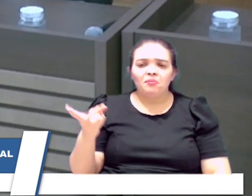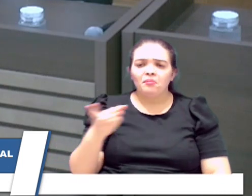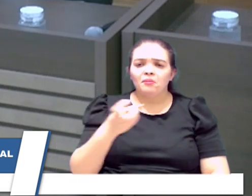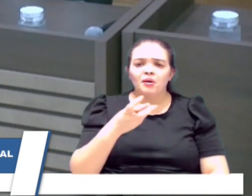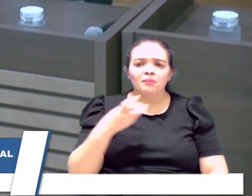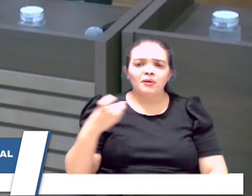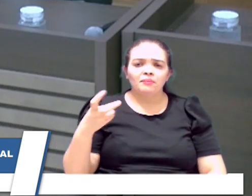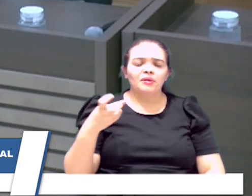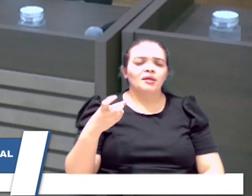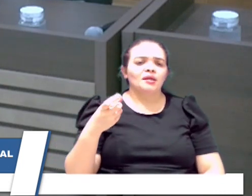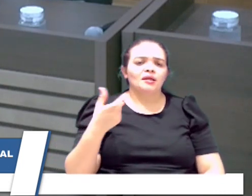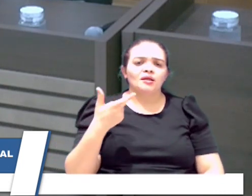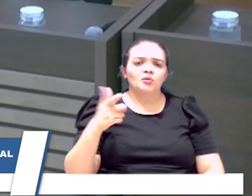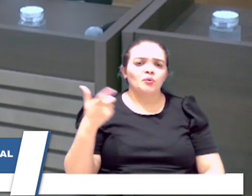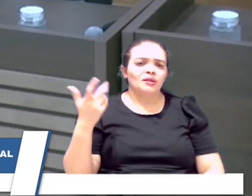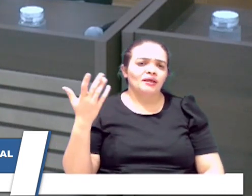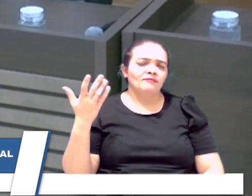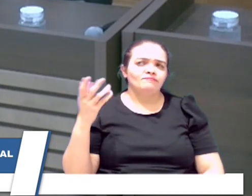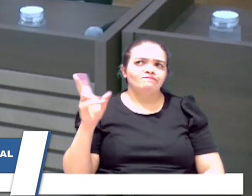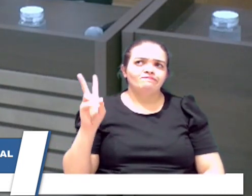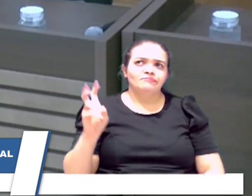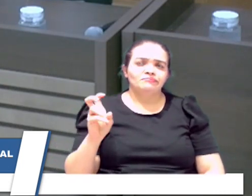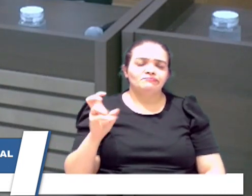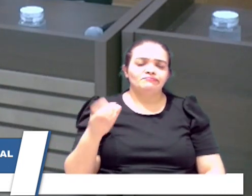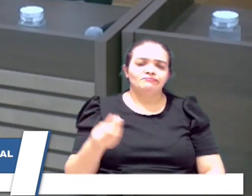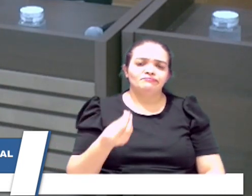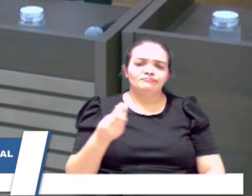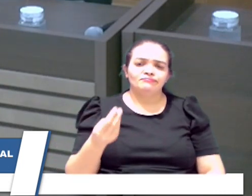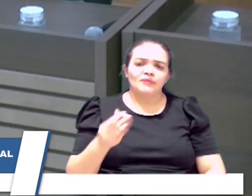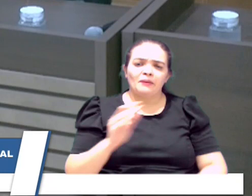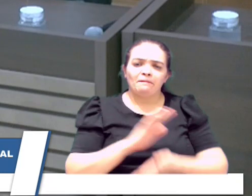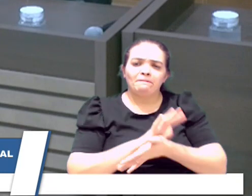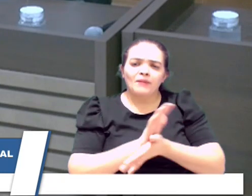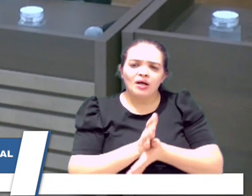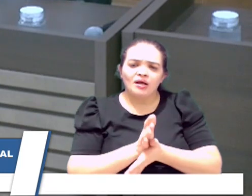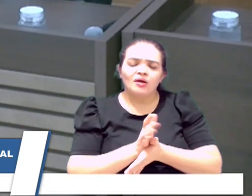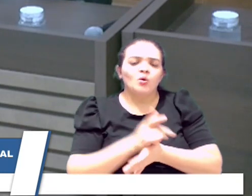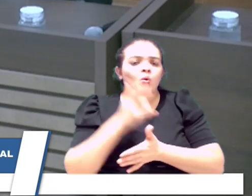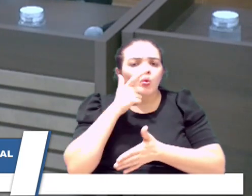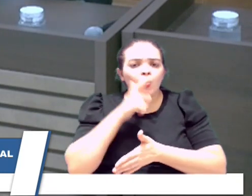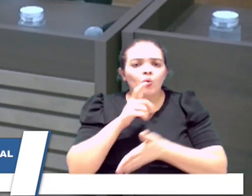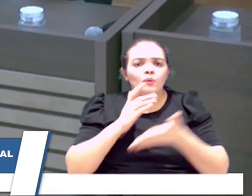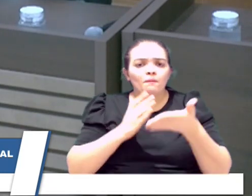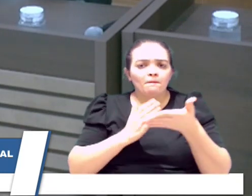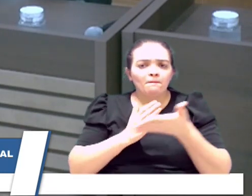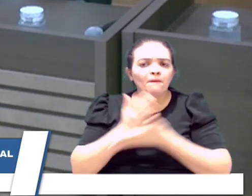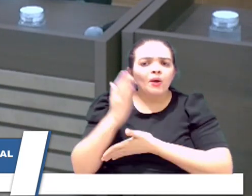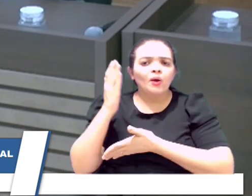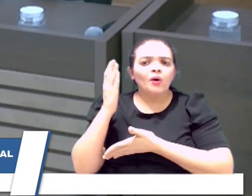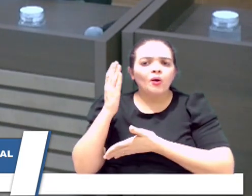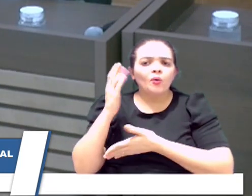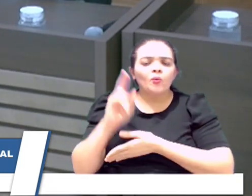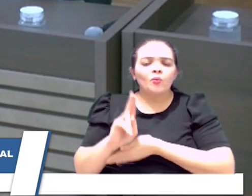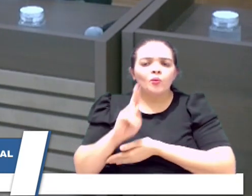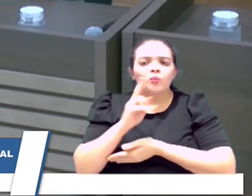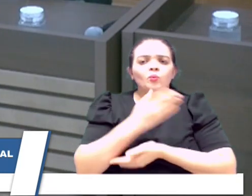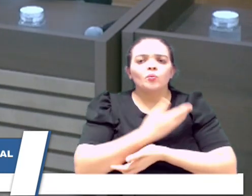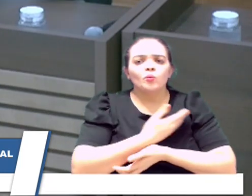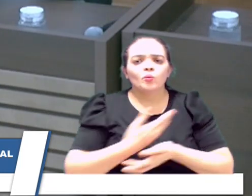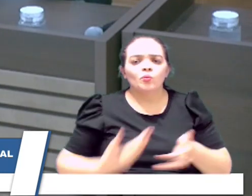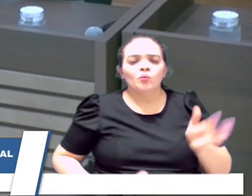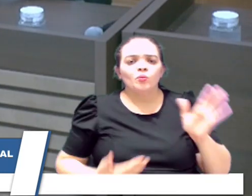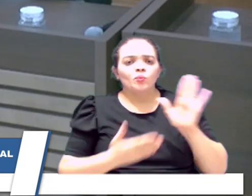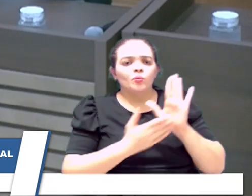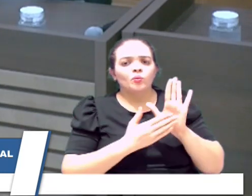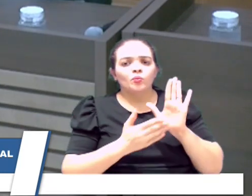Câmara não teve lá essa questão tão do preconceito, que nós conseguimos aprovar a utilidade pública proposta pelo